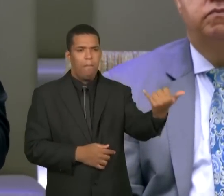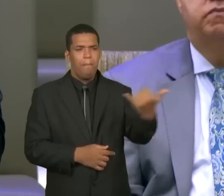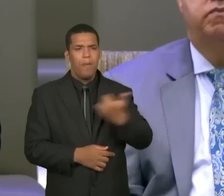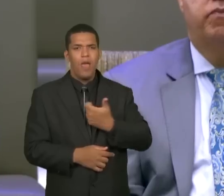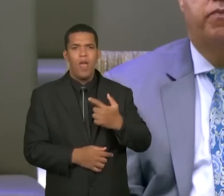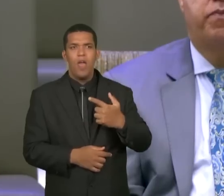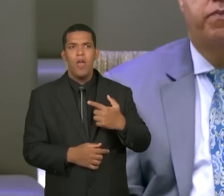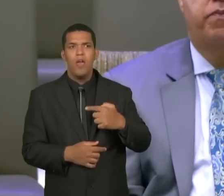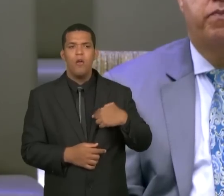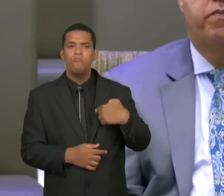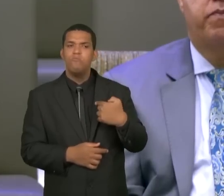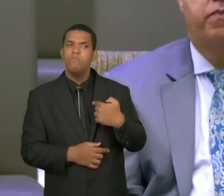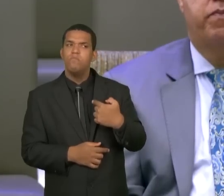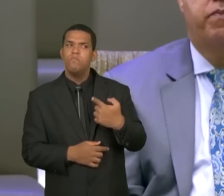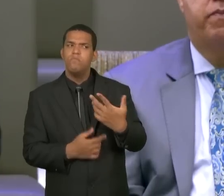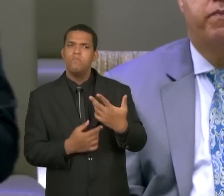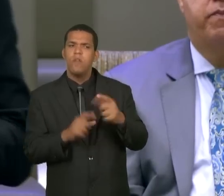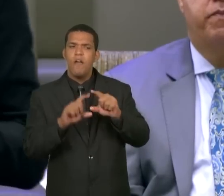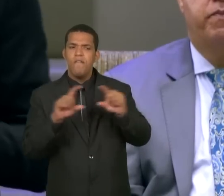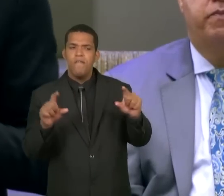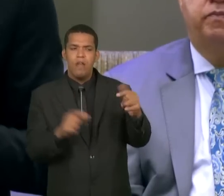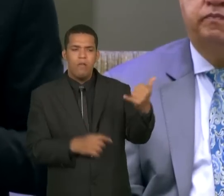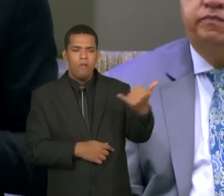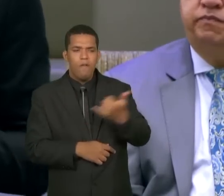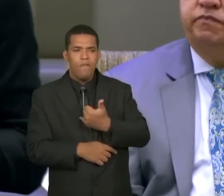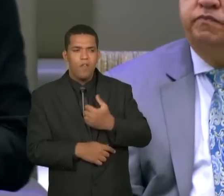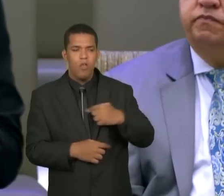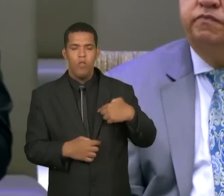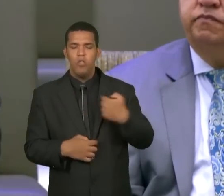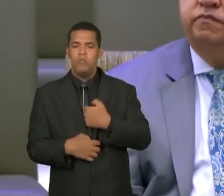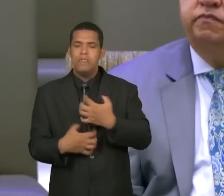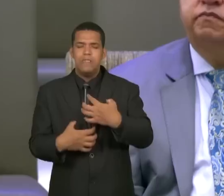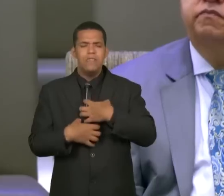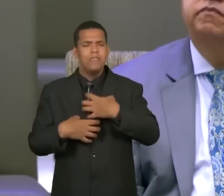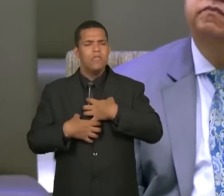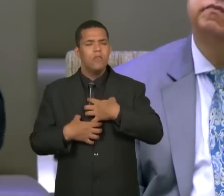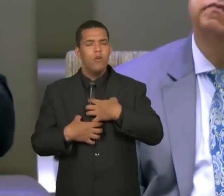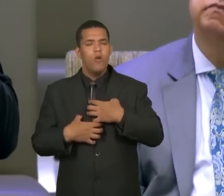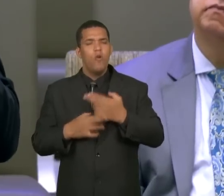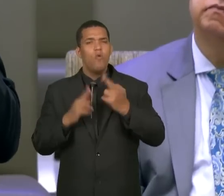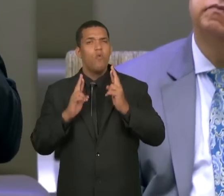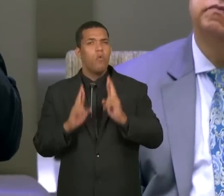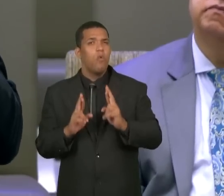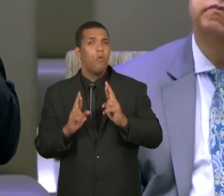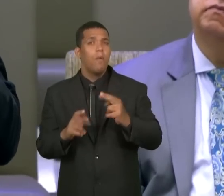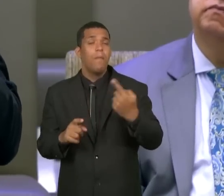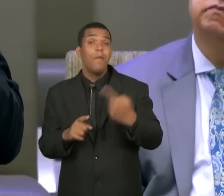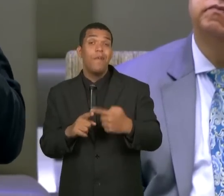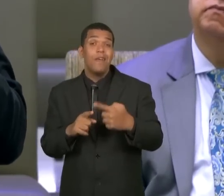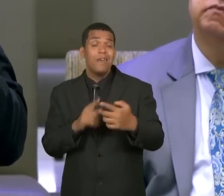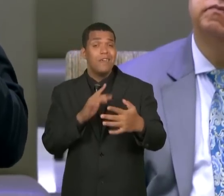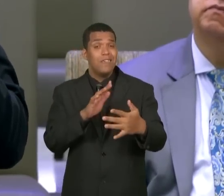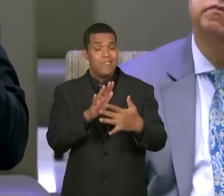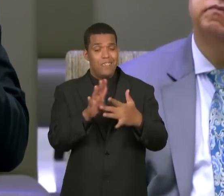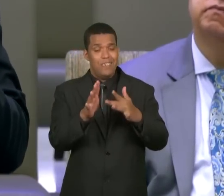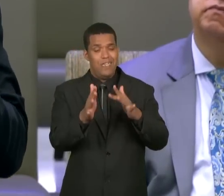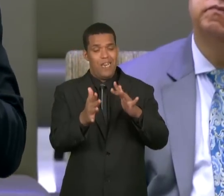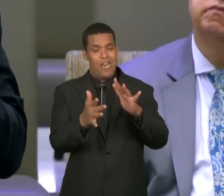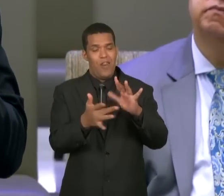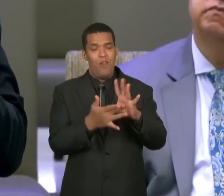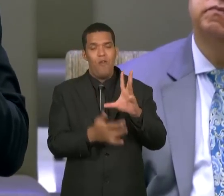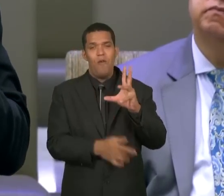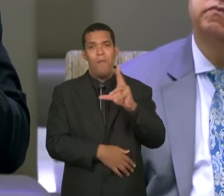desta frase pois pela palavra de Deus sabemos que o amor de Jesus não estabelece